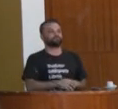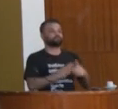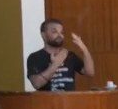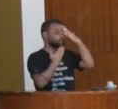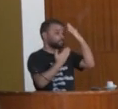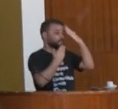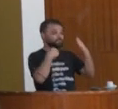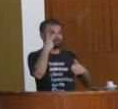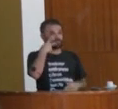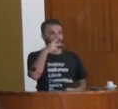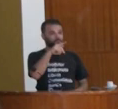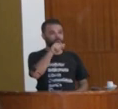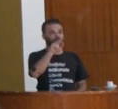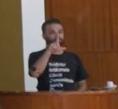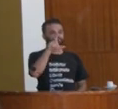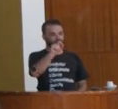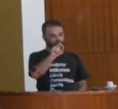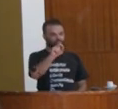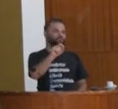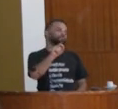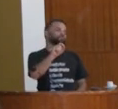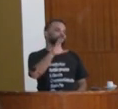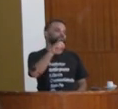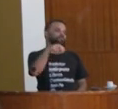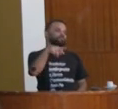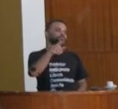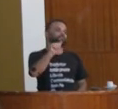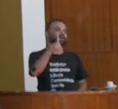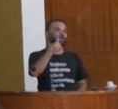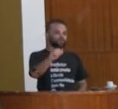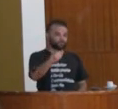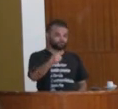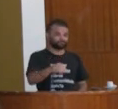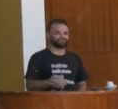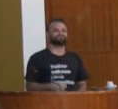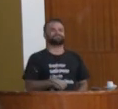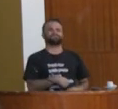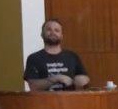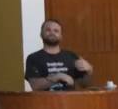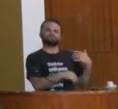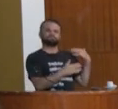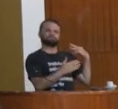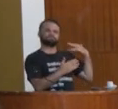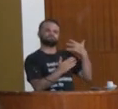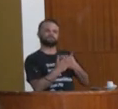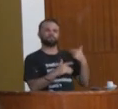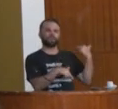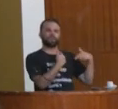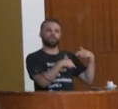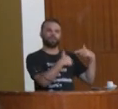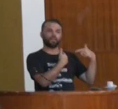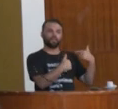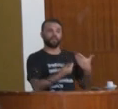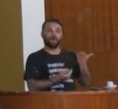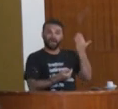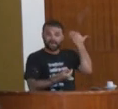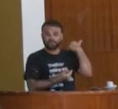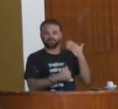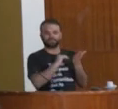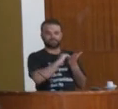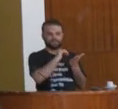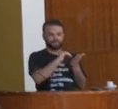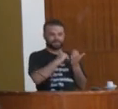Obrigado, vereador Paulo Corrado. A gente vem trabalhando muito, na época eu era secretário, eu trabalhava